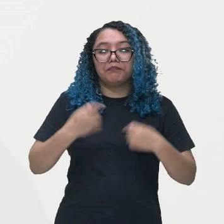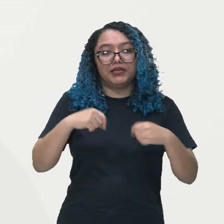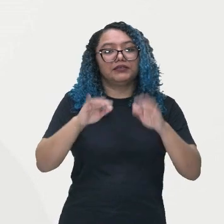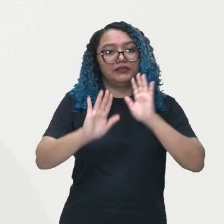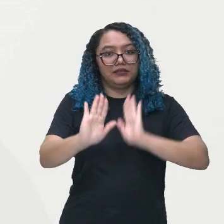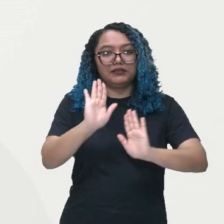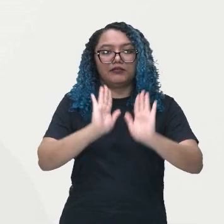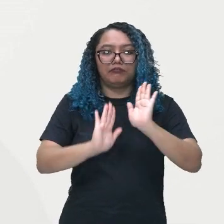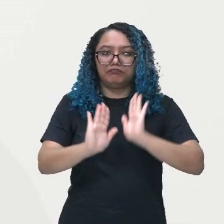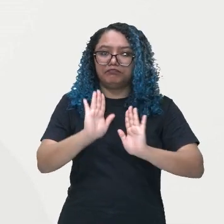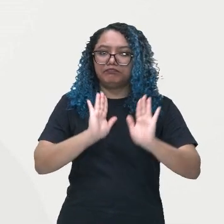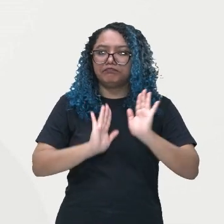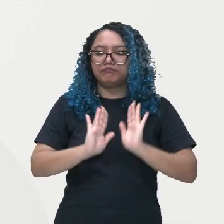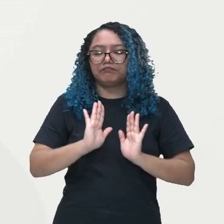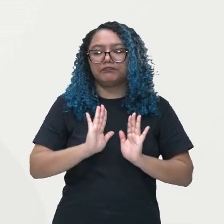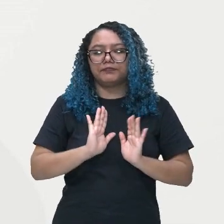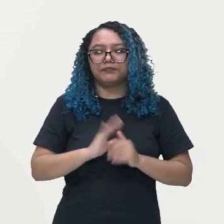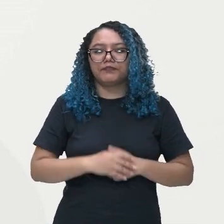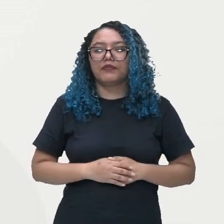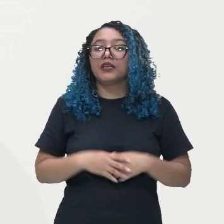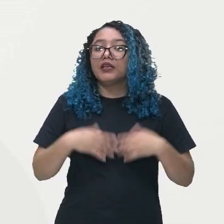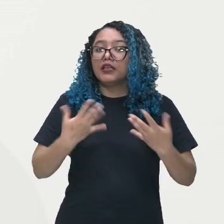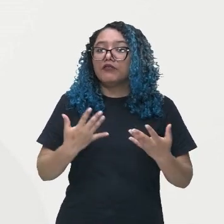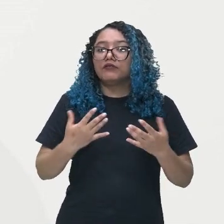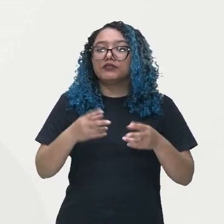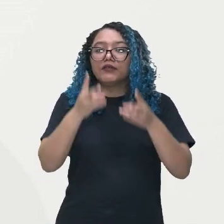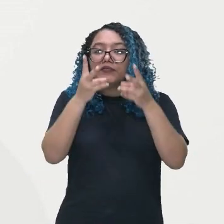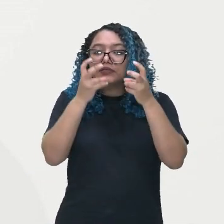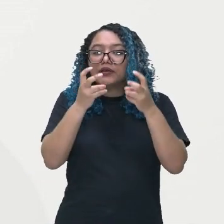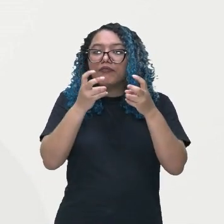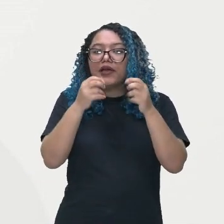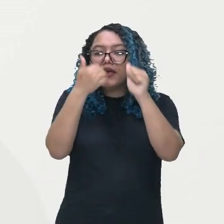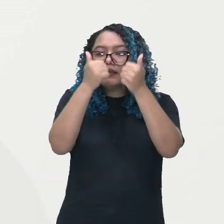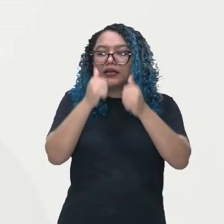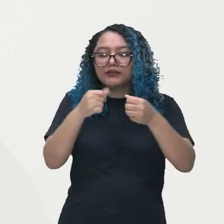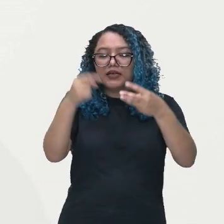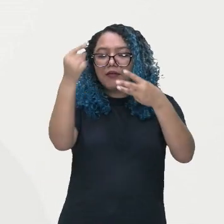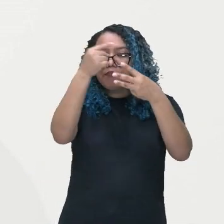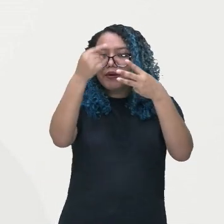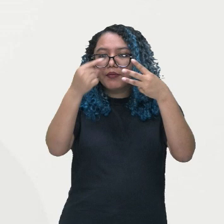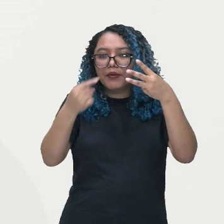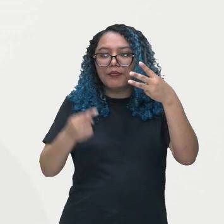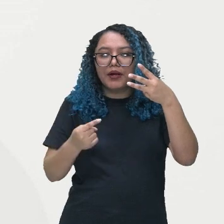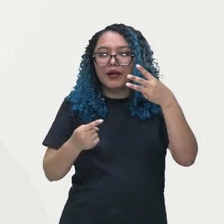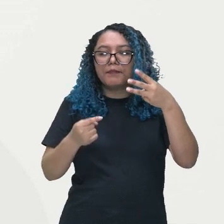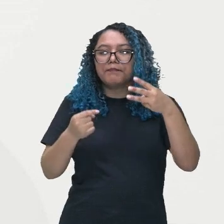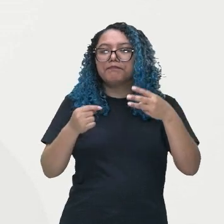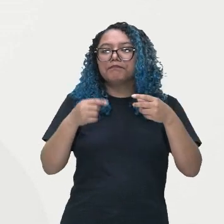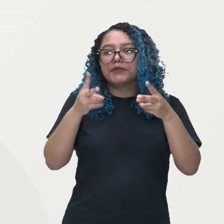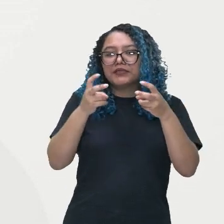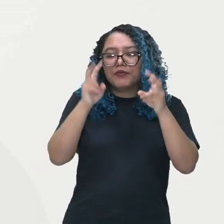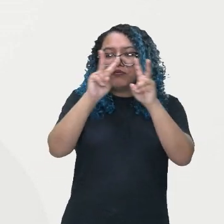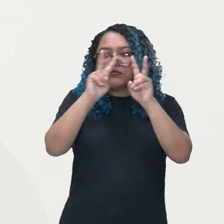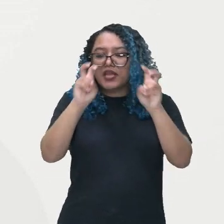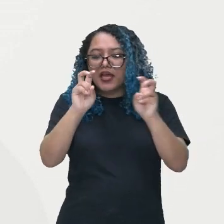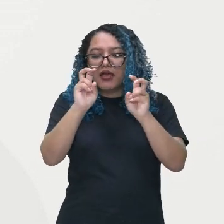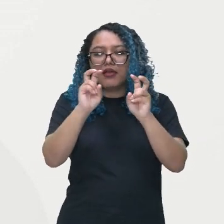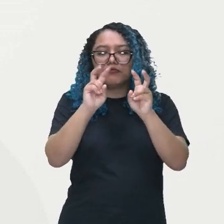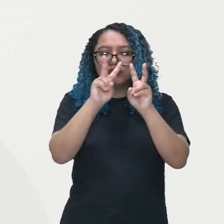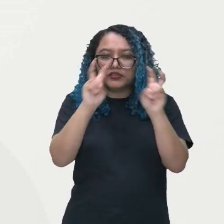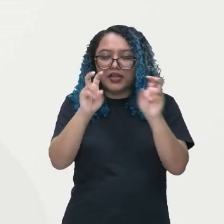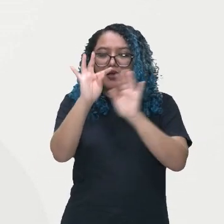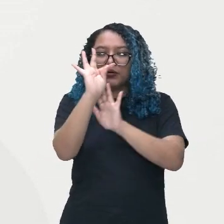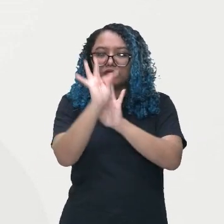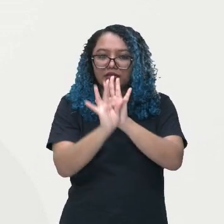Então, você vai olhar para essa estrutura aí do texto. Observa o título, vê o corpo do texto, observa